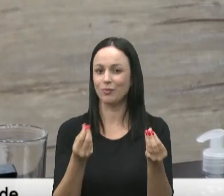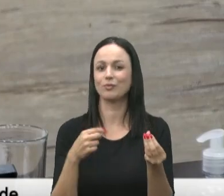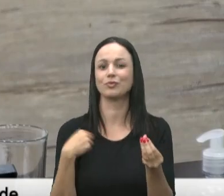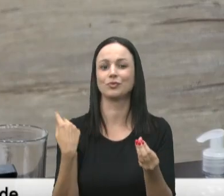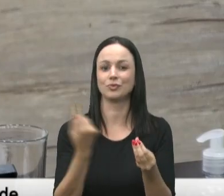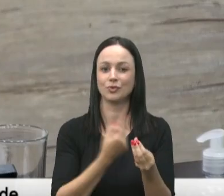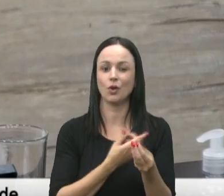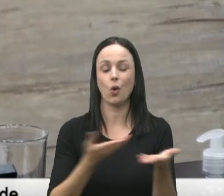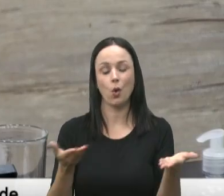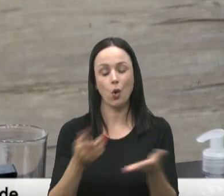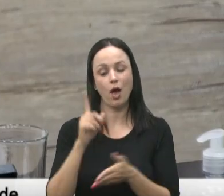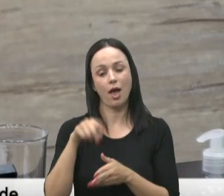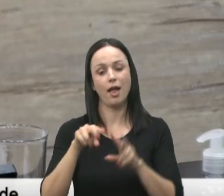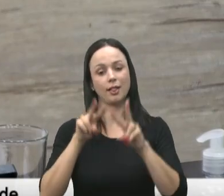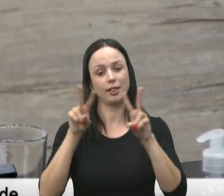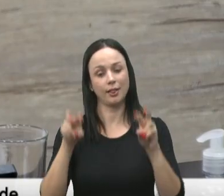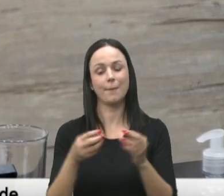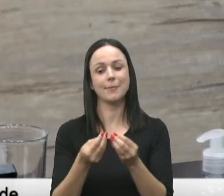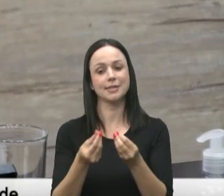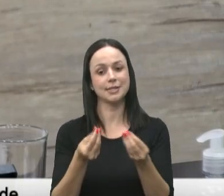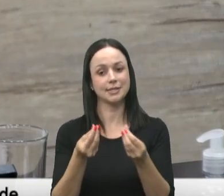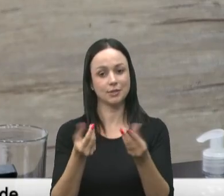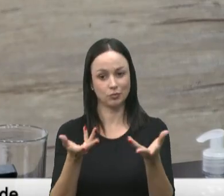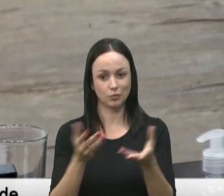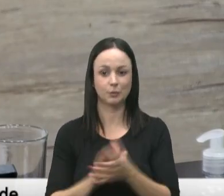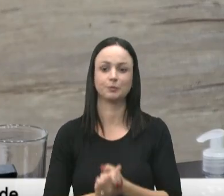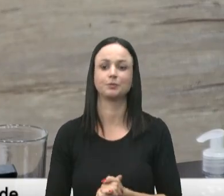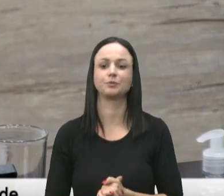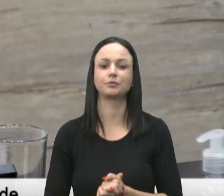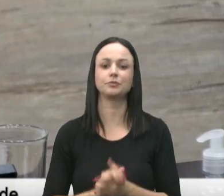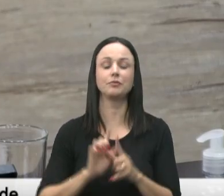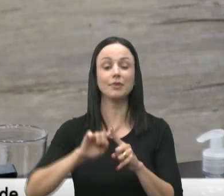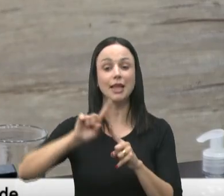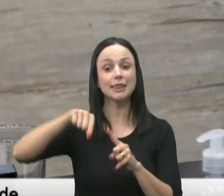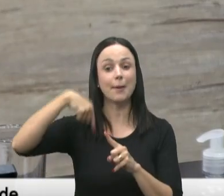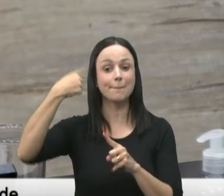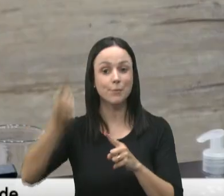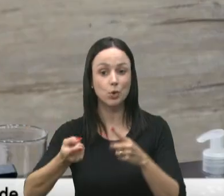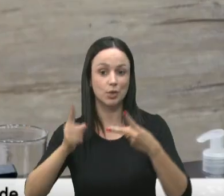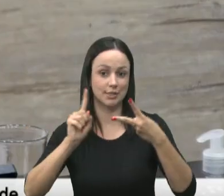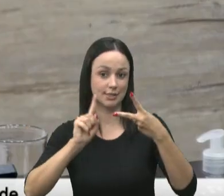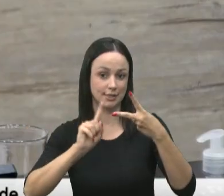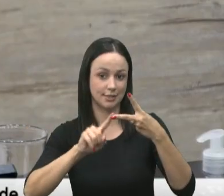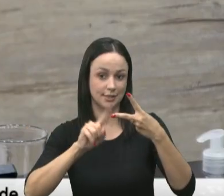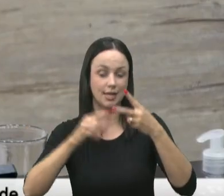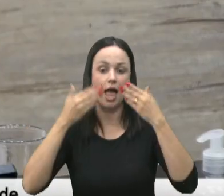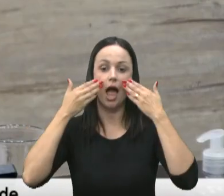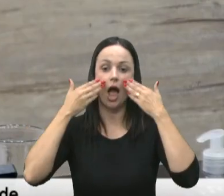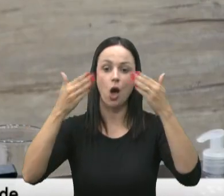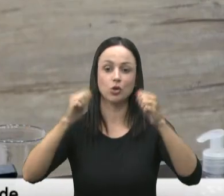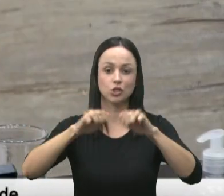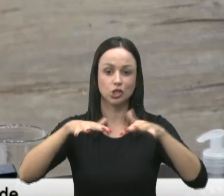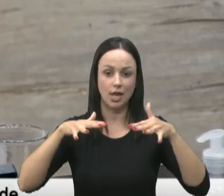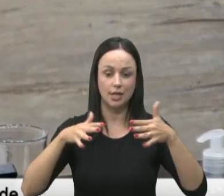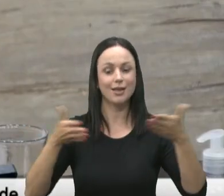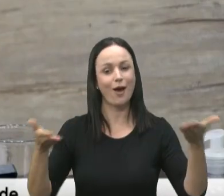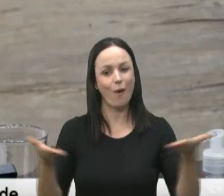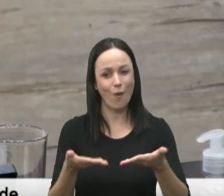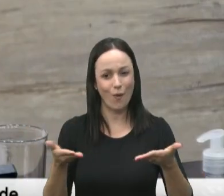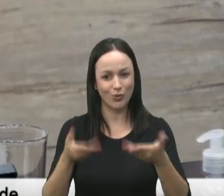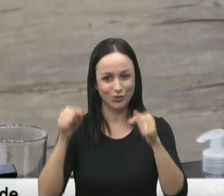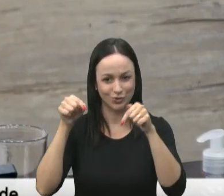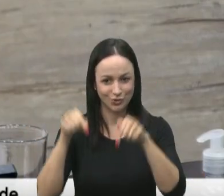diante de um tema sensível. Depois nós fazemos a audiência pública, que é esse momento de hoje, onde